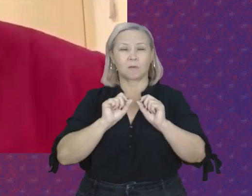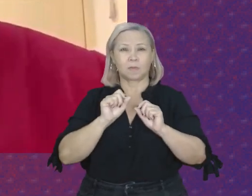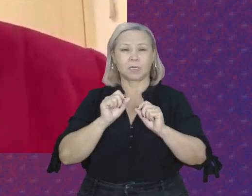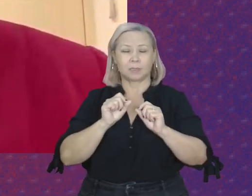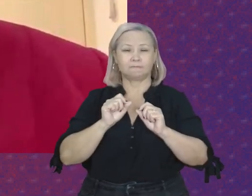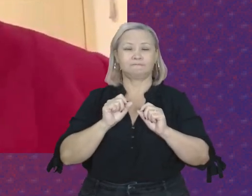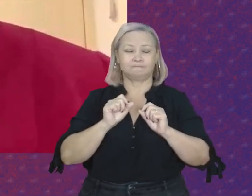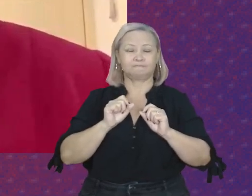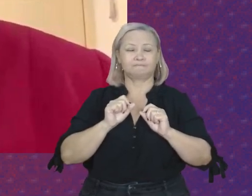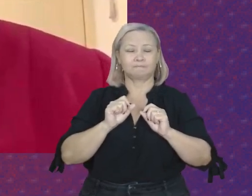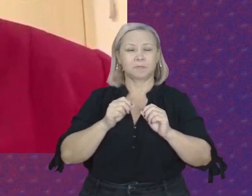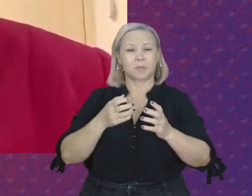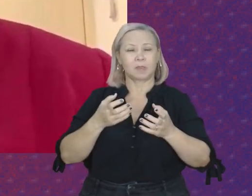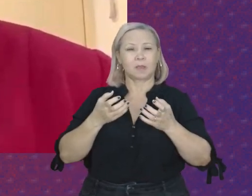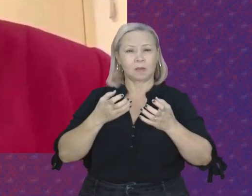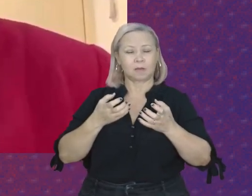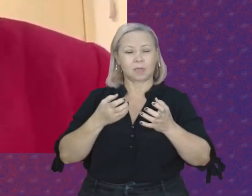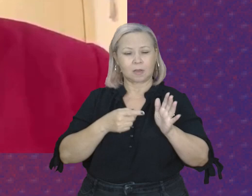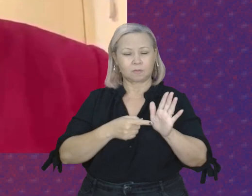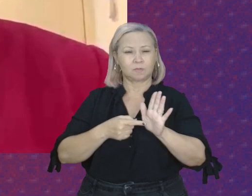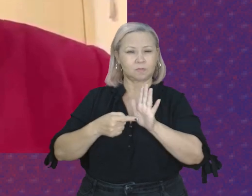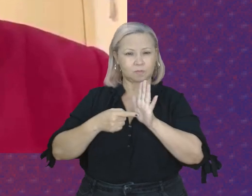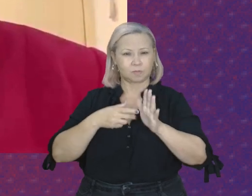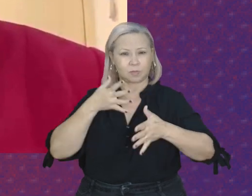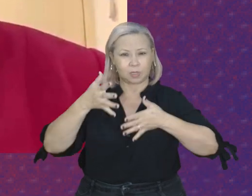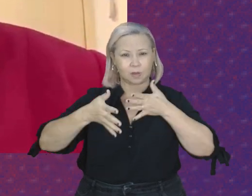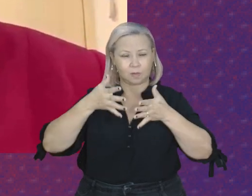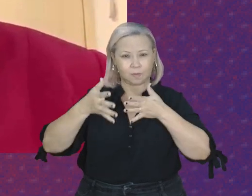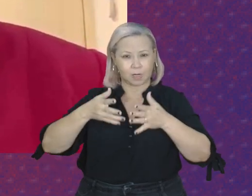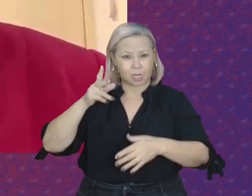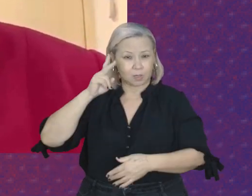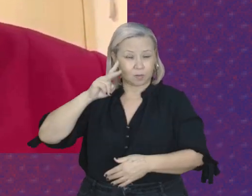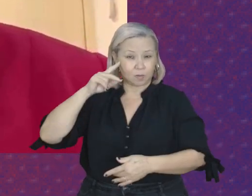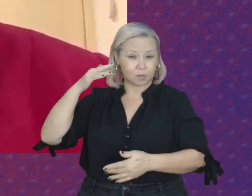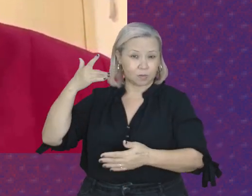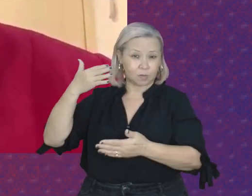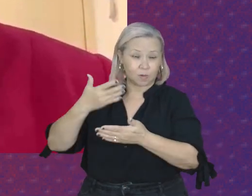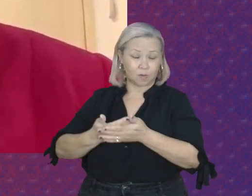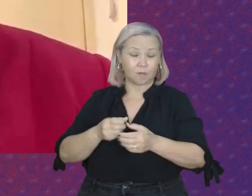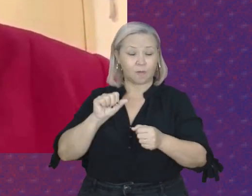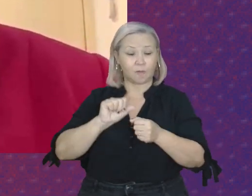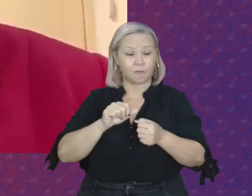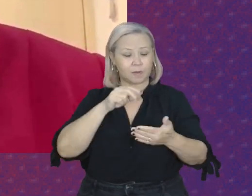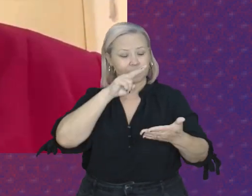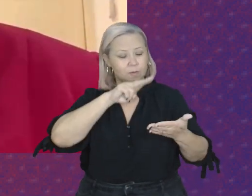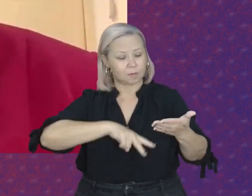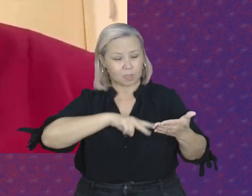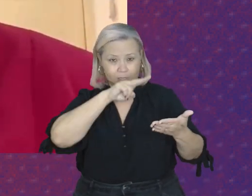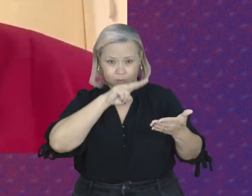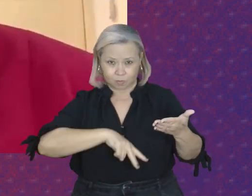fugir do histórico, que é muito rico, eu vou fazer uma boa leitura de partes